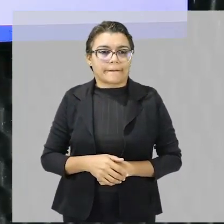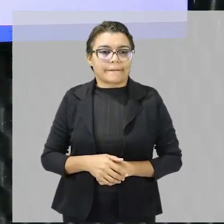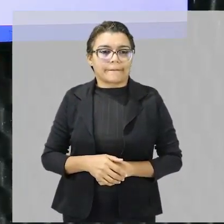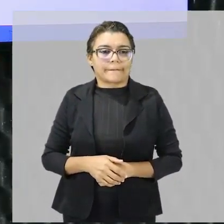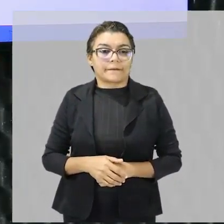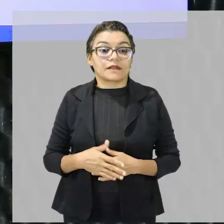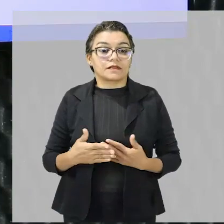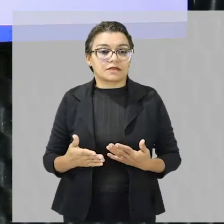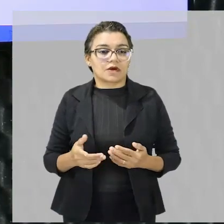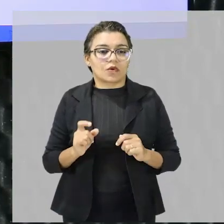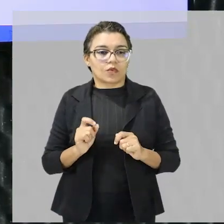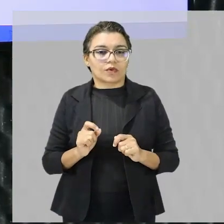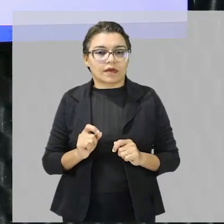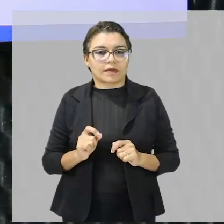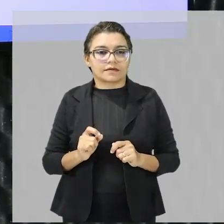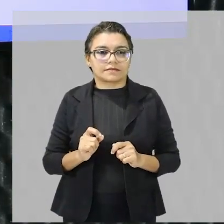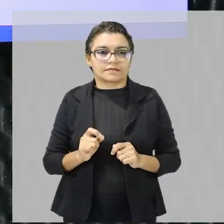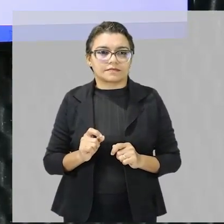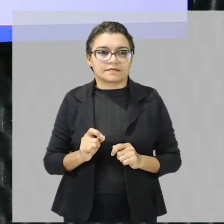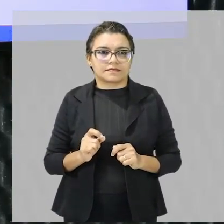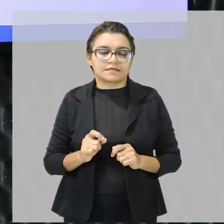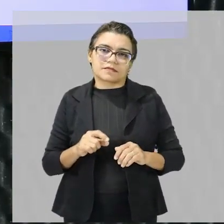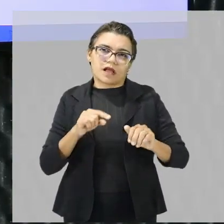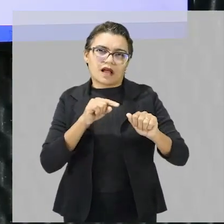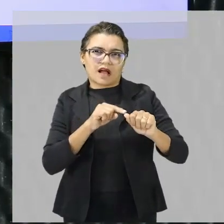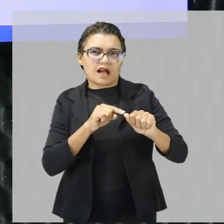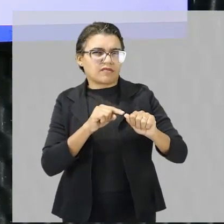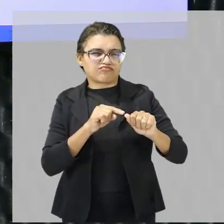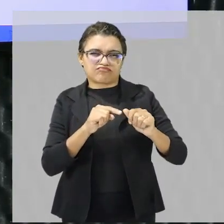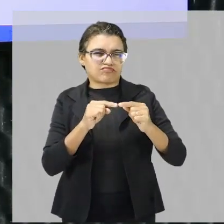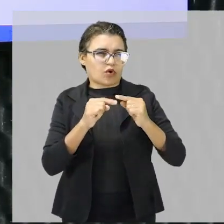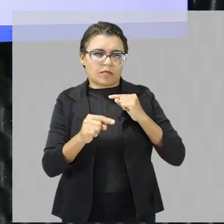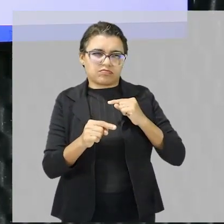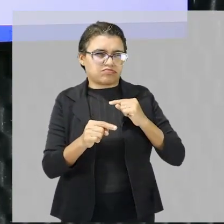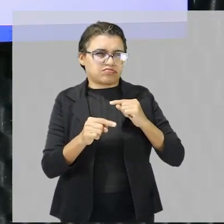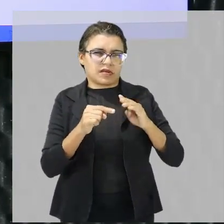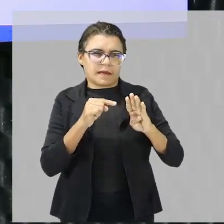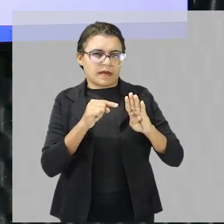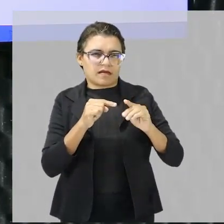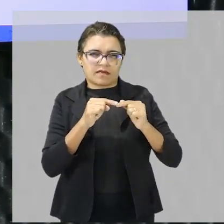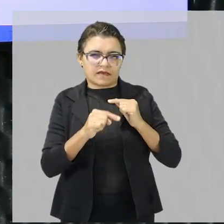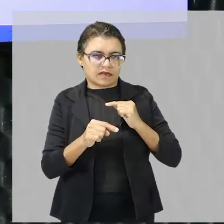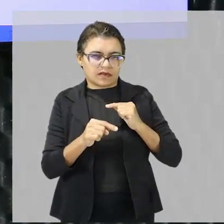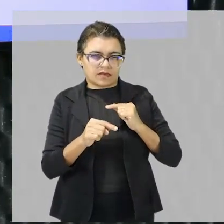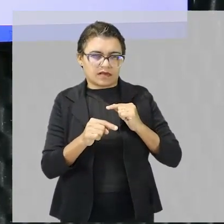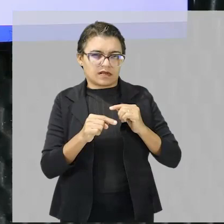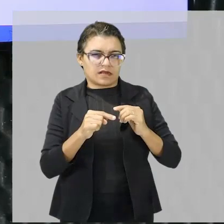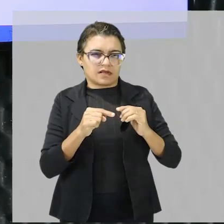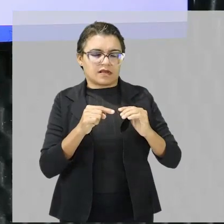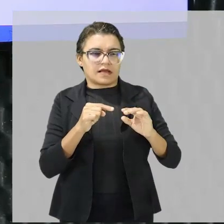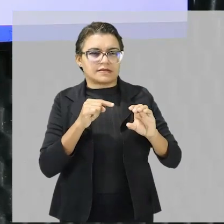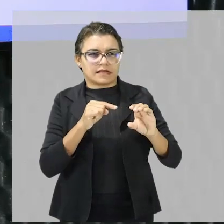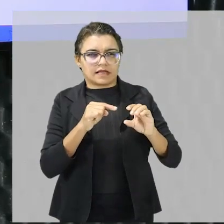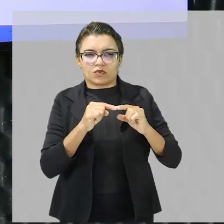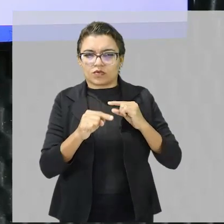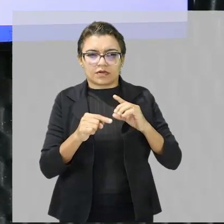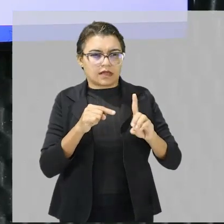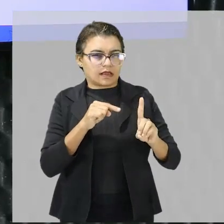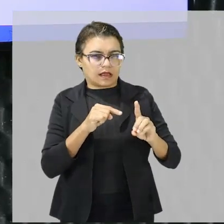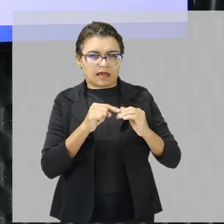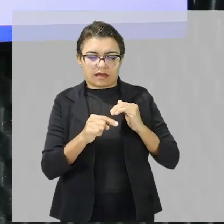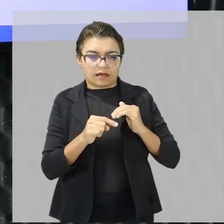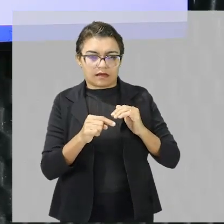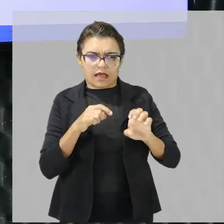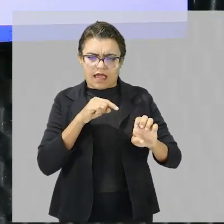Então, marxista, aí veja só, a letra A não vai entrar, a letra B também, sobrou a letra E. Só será